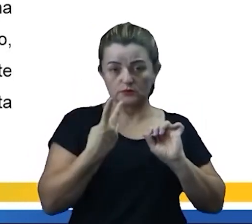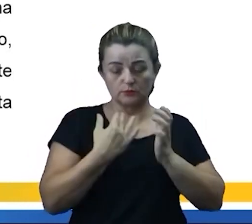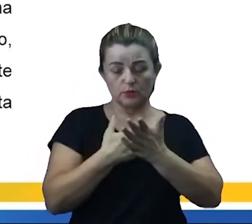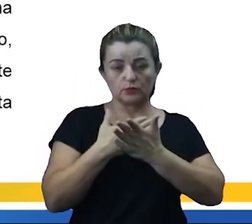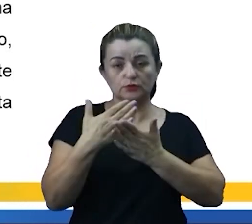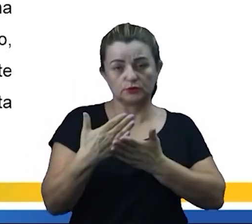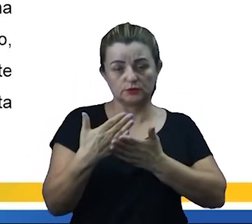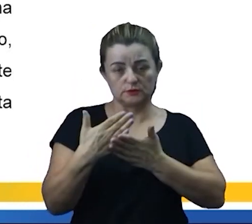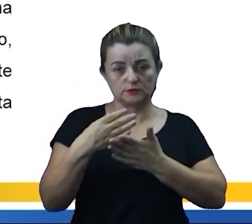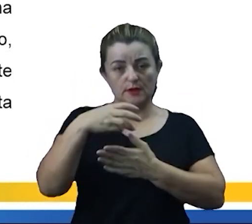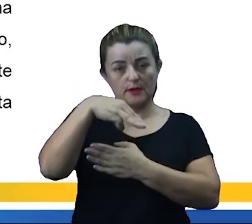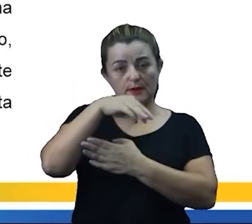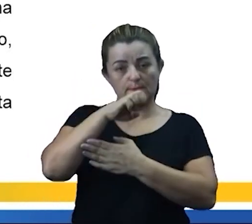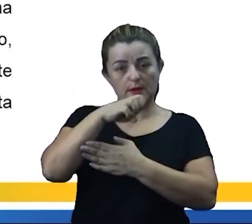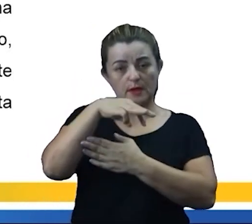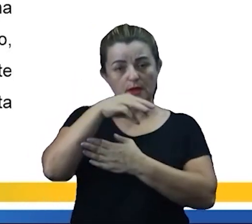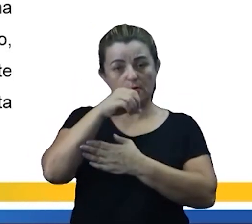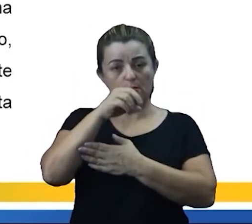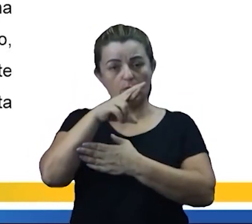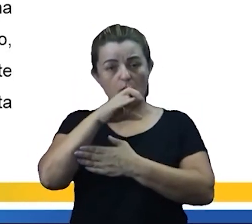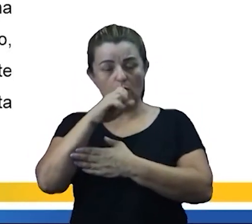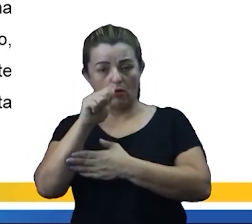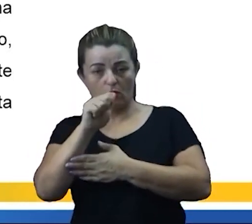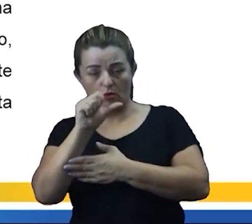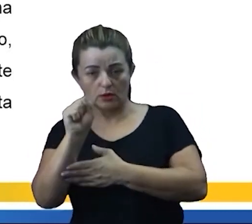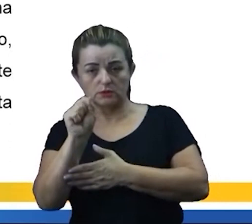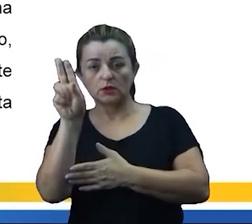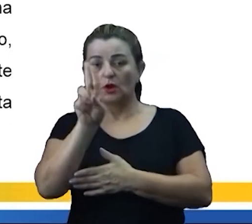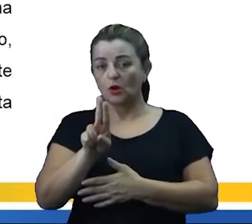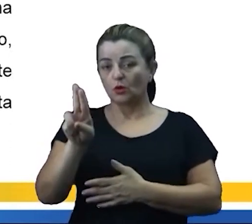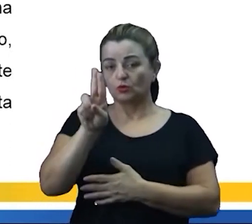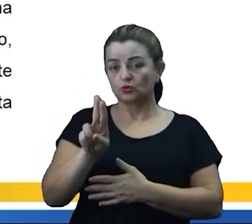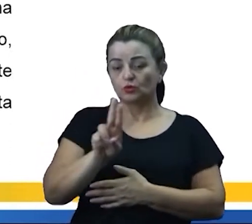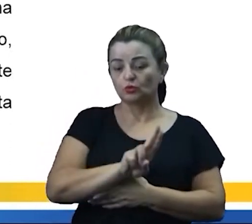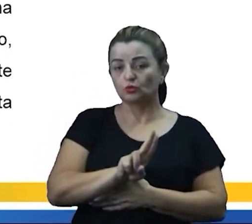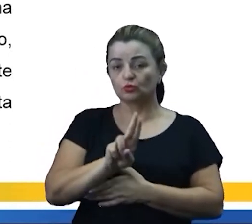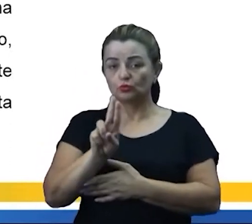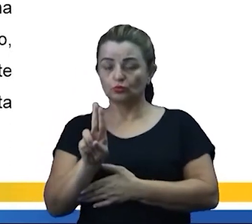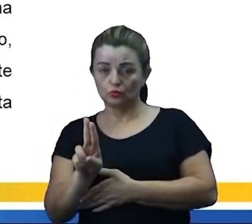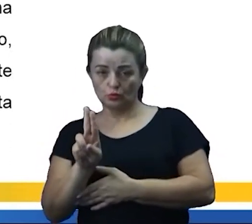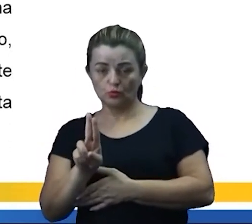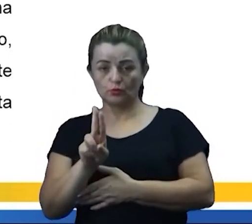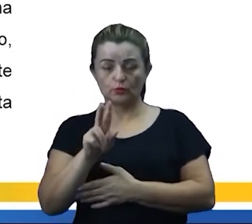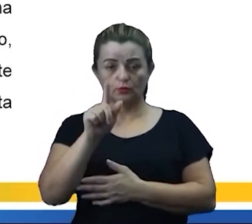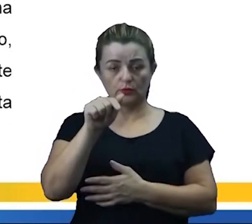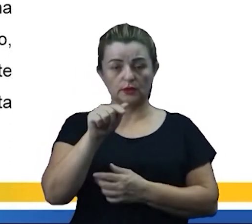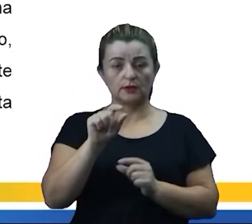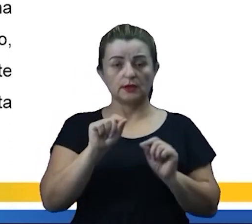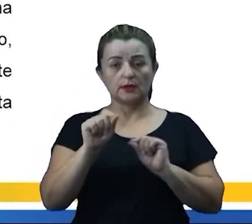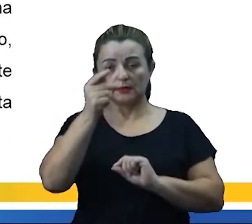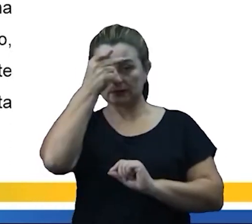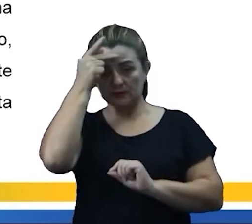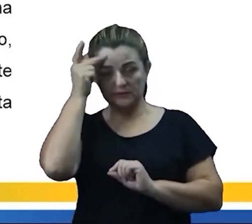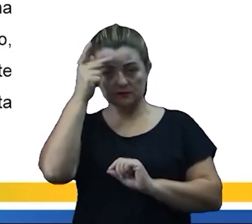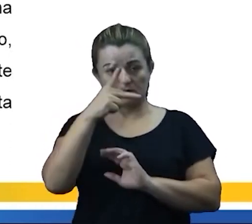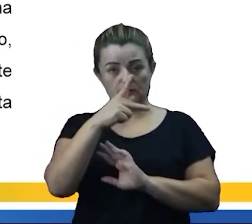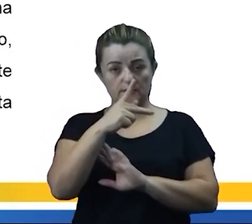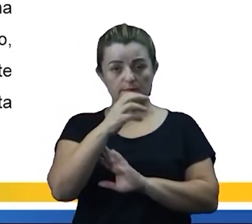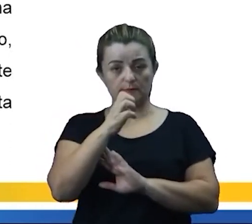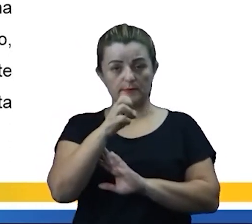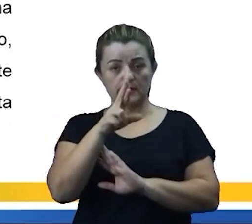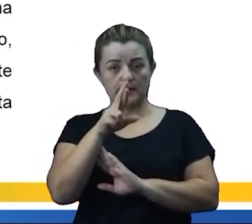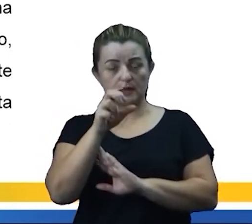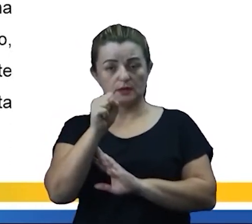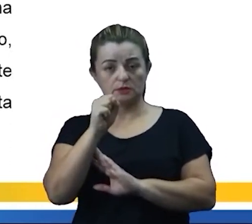início, Memórias Póstumas. Ela usou o nome do personagem, né? Que é o Brás Cubas. E eu falei um pouco para vocês sobre essa história na nossa